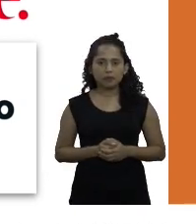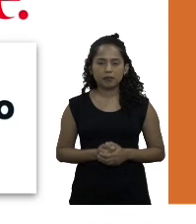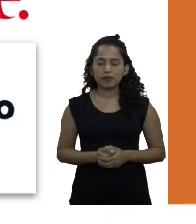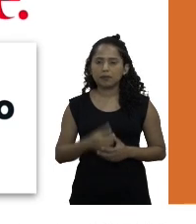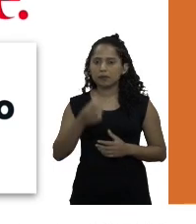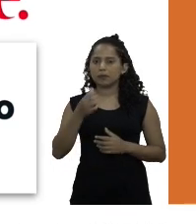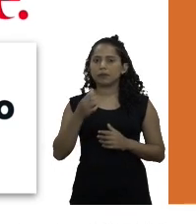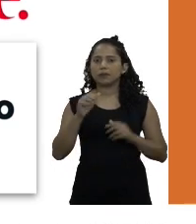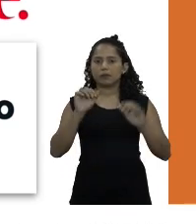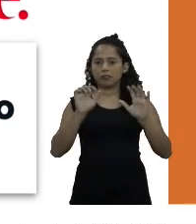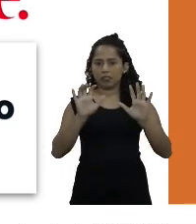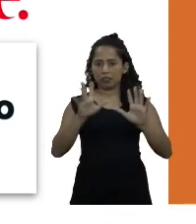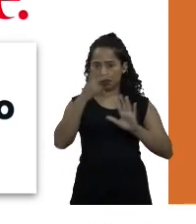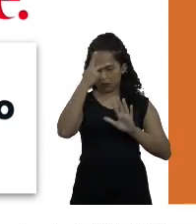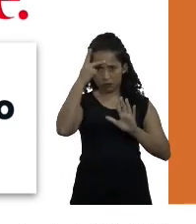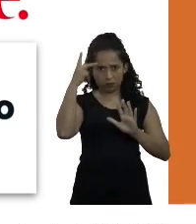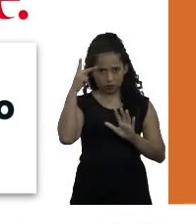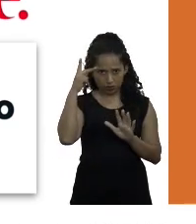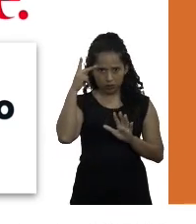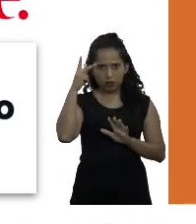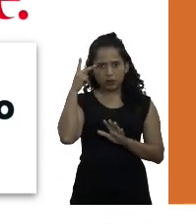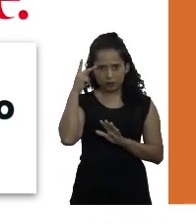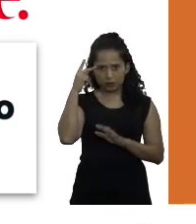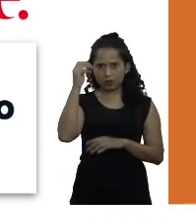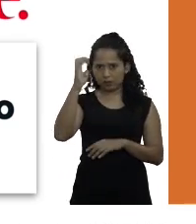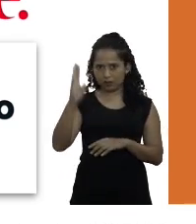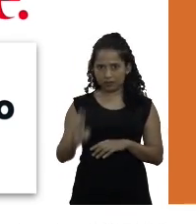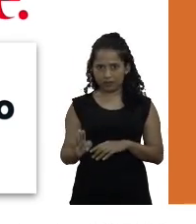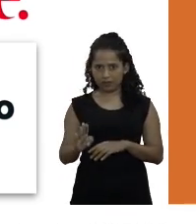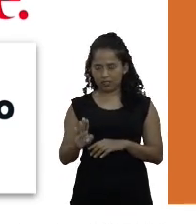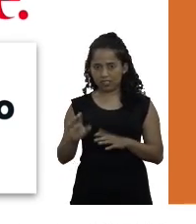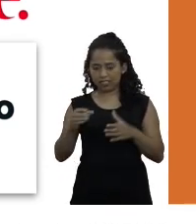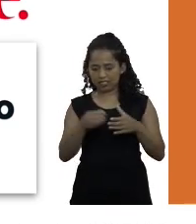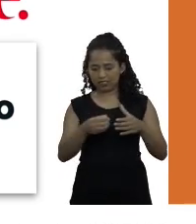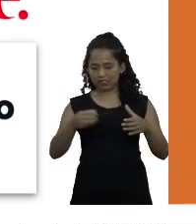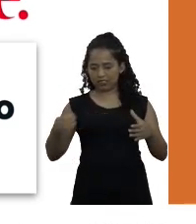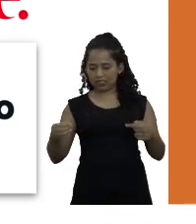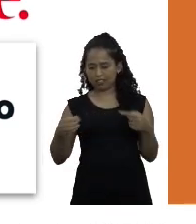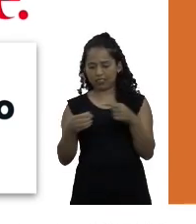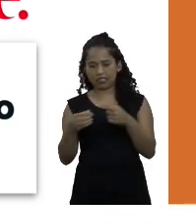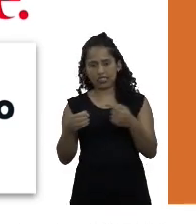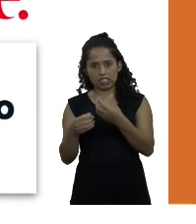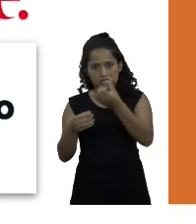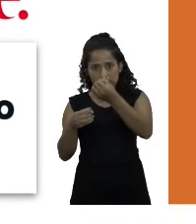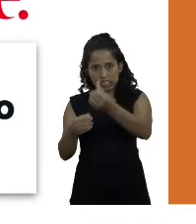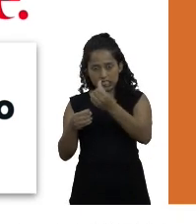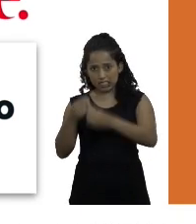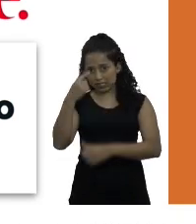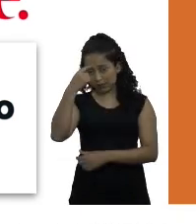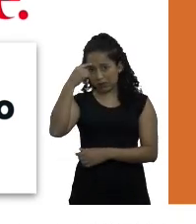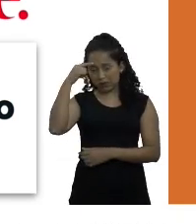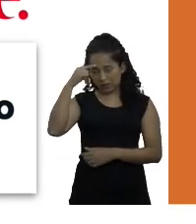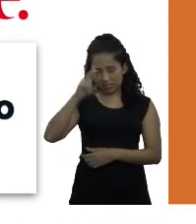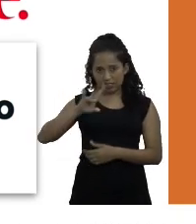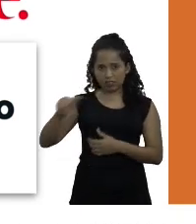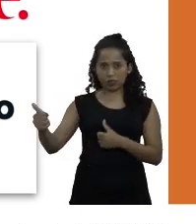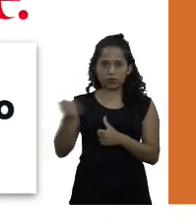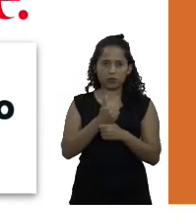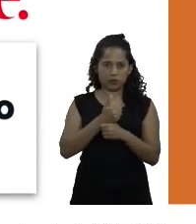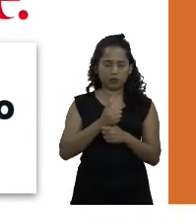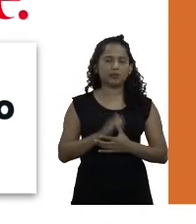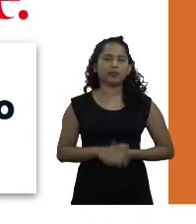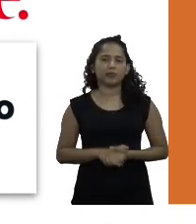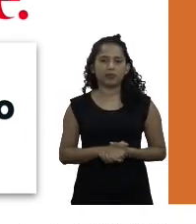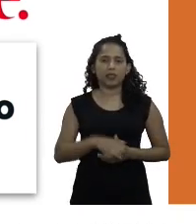6 em cada 10 brasileiros acham que a IA vai substituir o seu trabalho nos próximos 5 anos, diz uma pesquisa. E